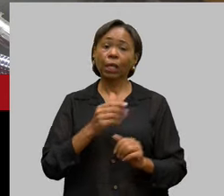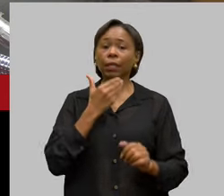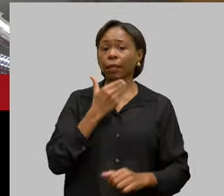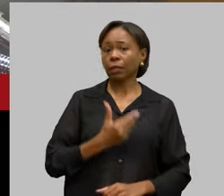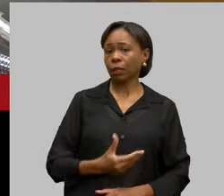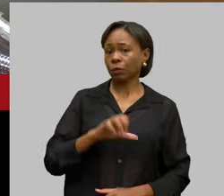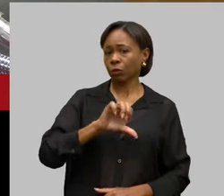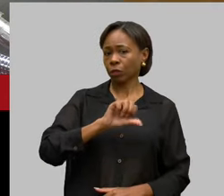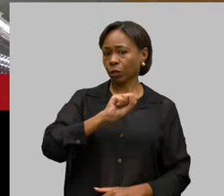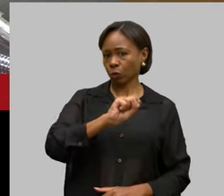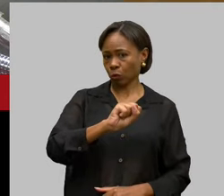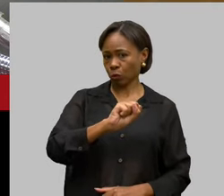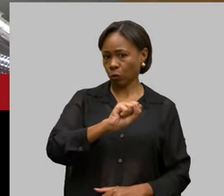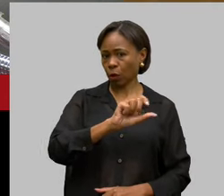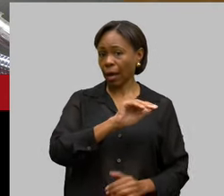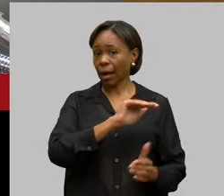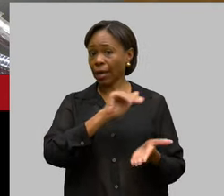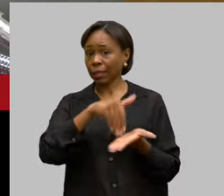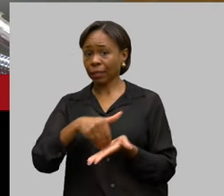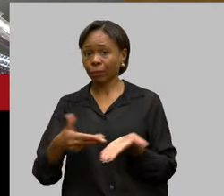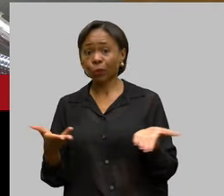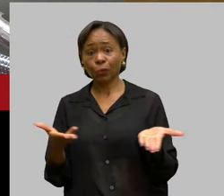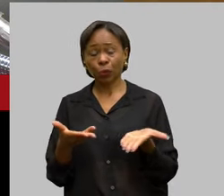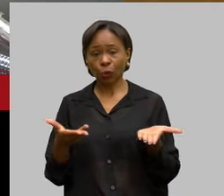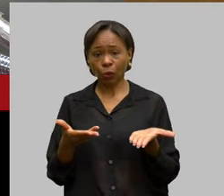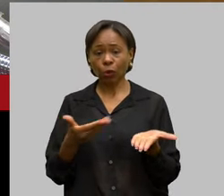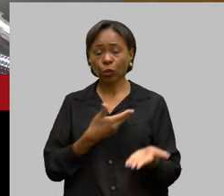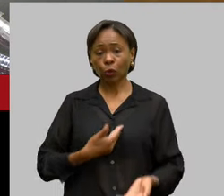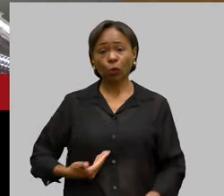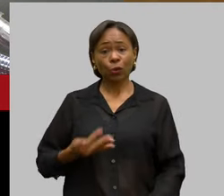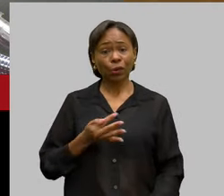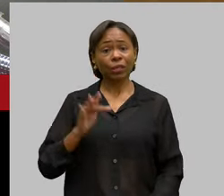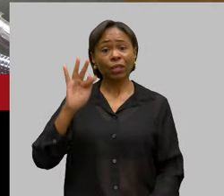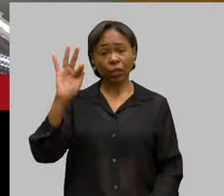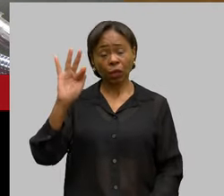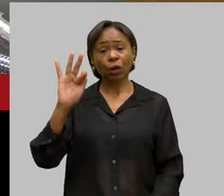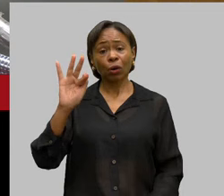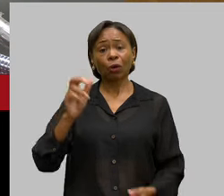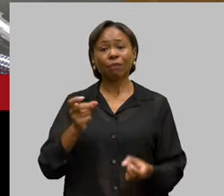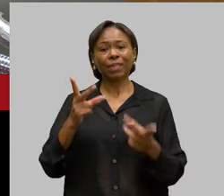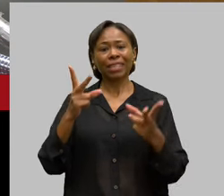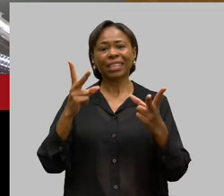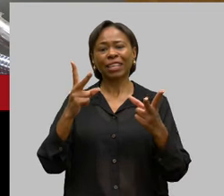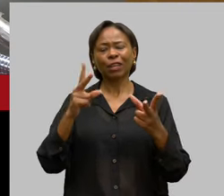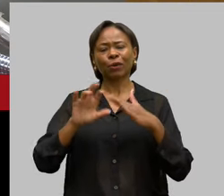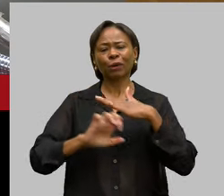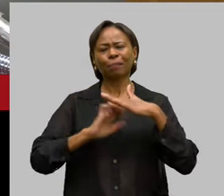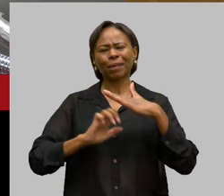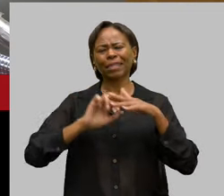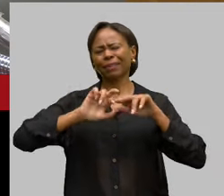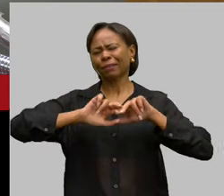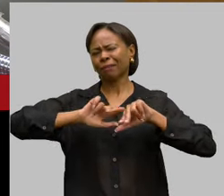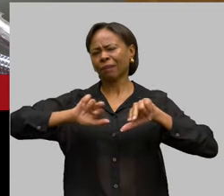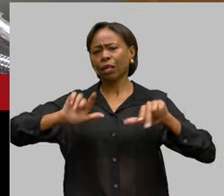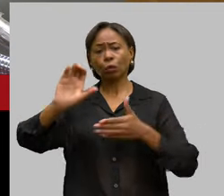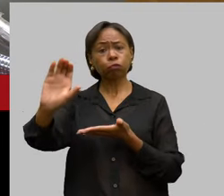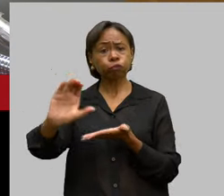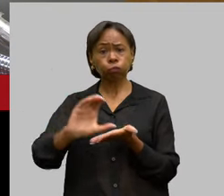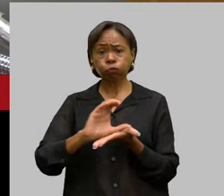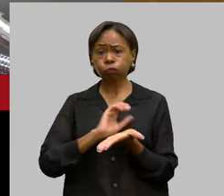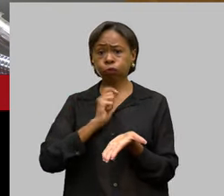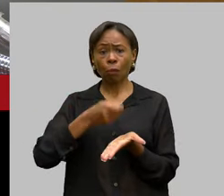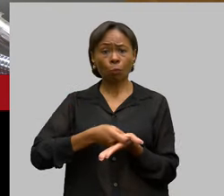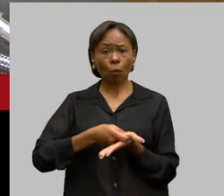hoje a união privatizou n empresas nenhum tustão veio para constituir